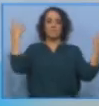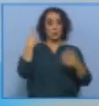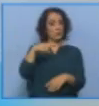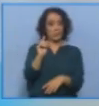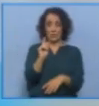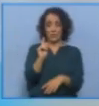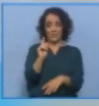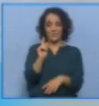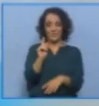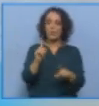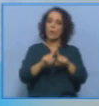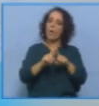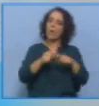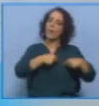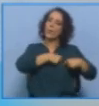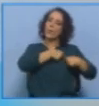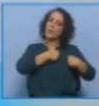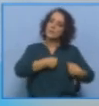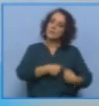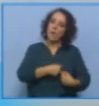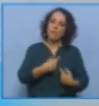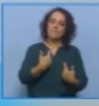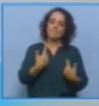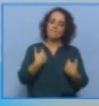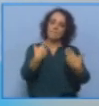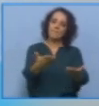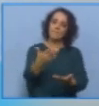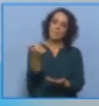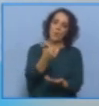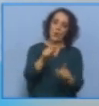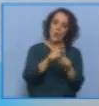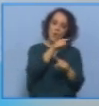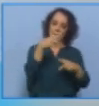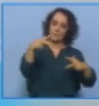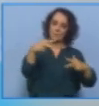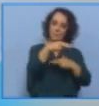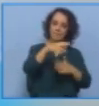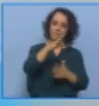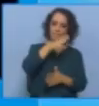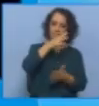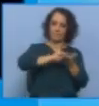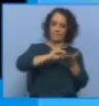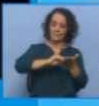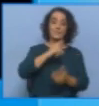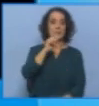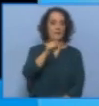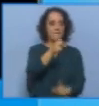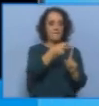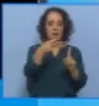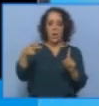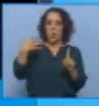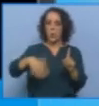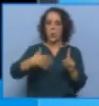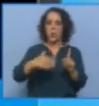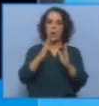entrega, uma abertura do coração, pela generosidade, como víamos aqui nesta passagem do Evangelho. Sim, eu acho que é muito importante essa frase que diz do